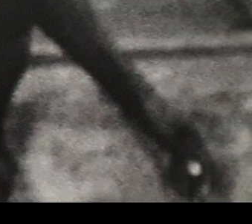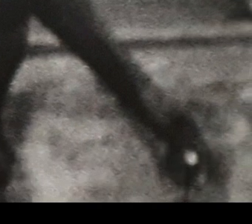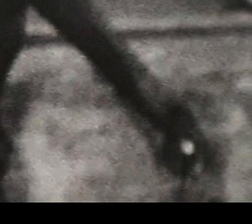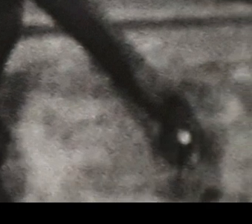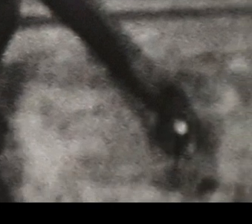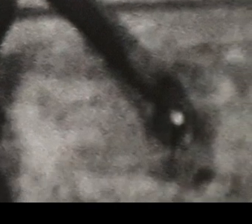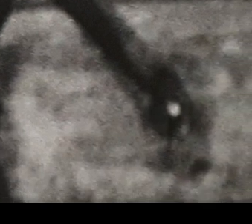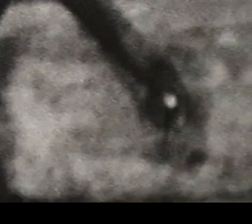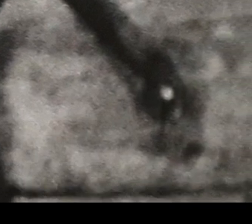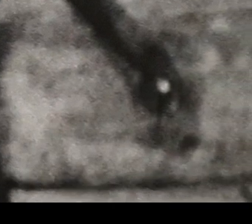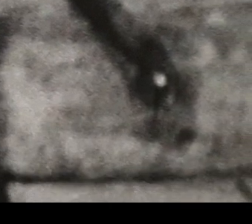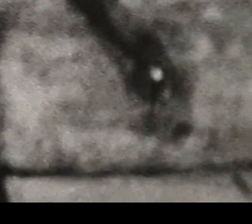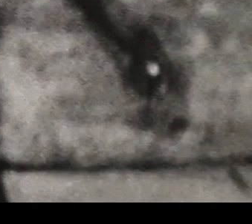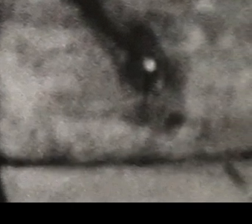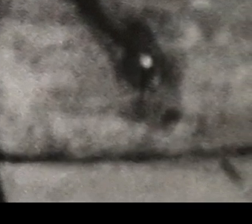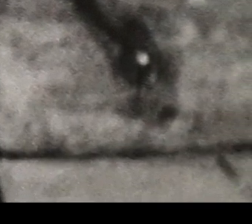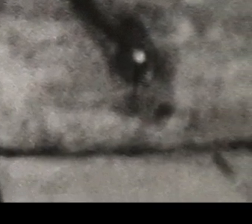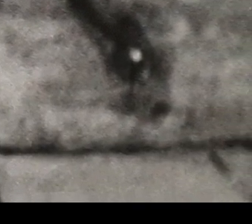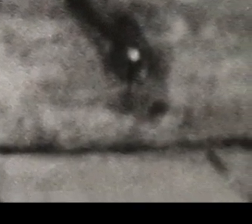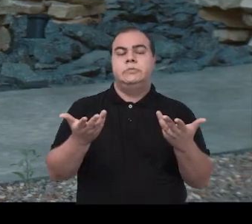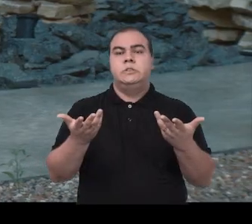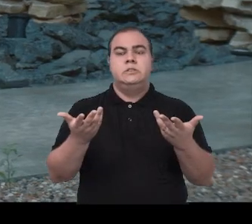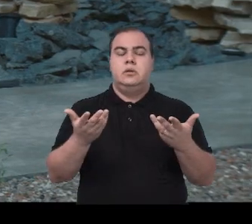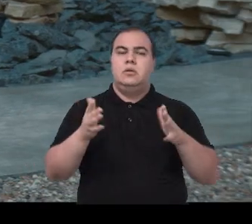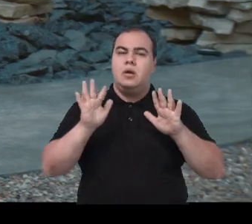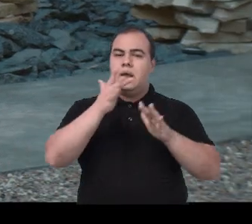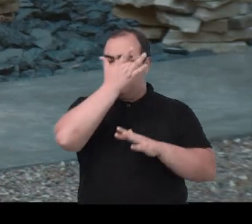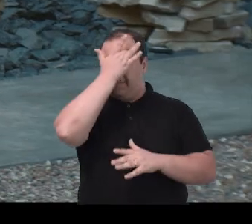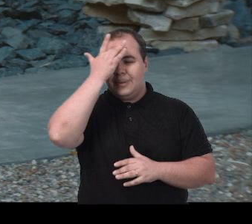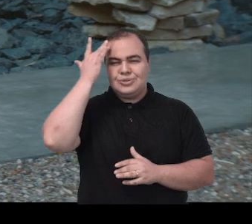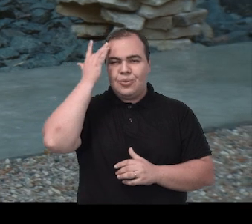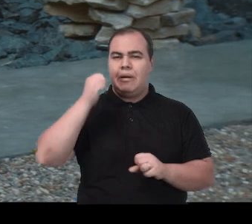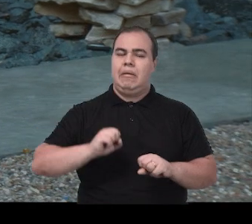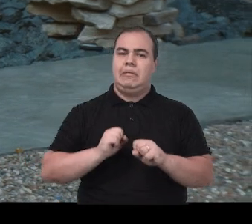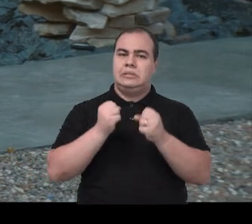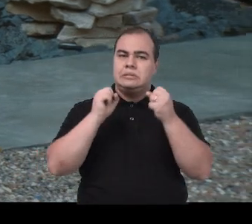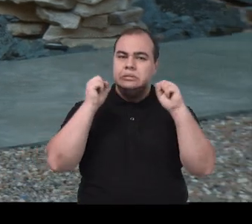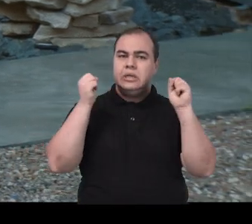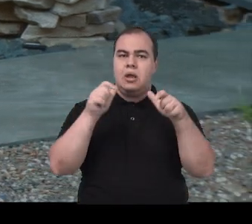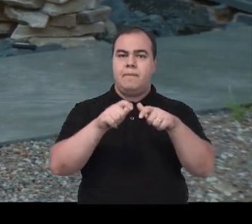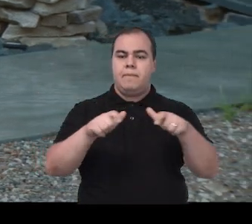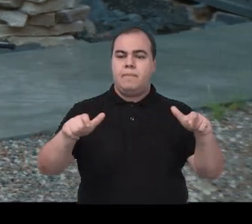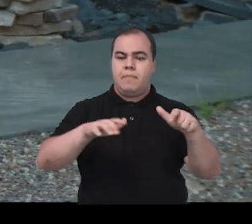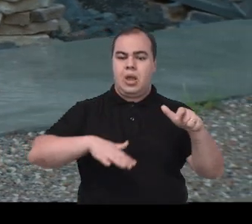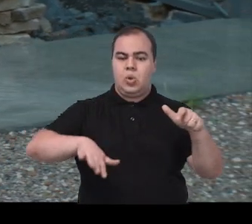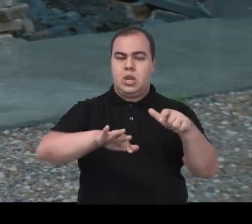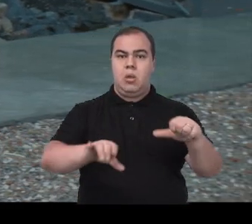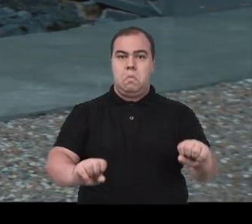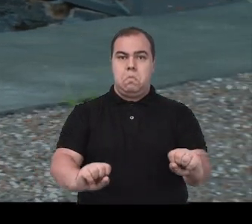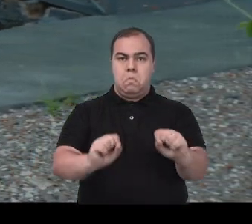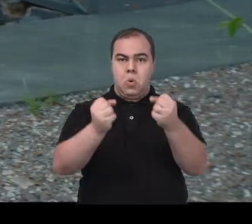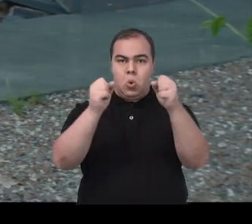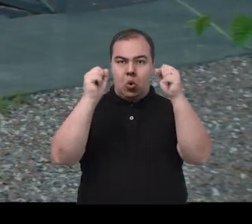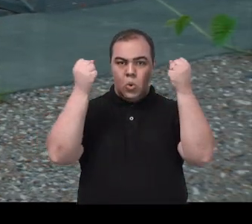sem árvore, tem sol. Pessoas mais agressivas, mais em surto. A maioria deles, quando em